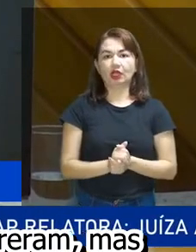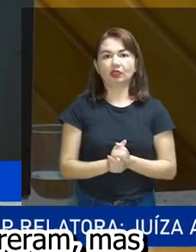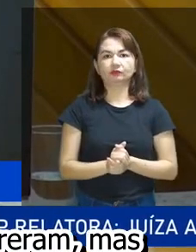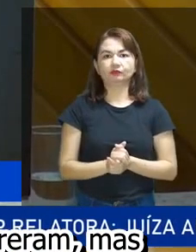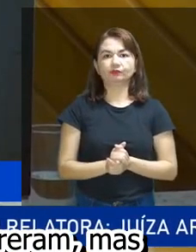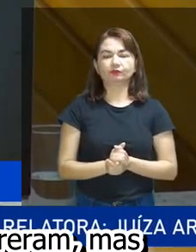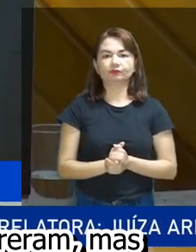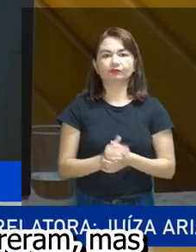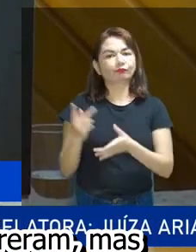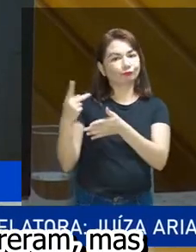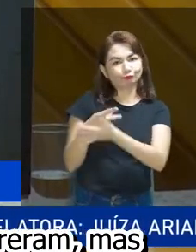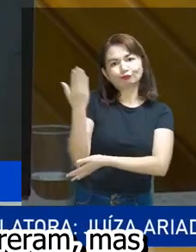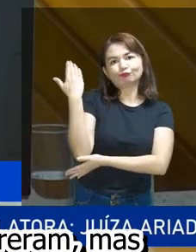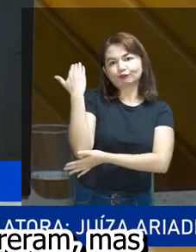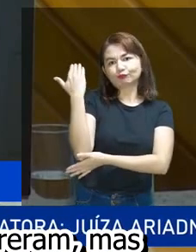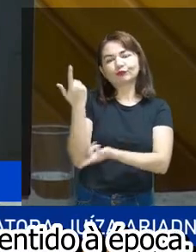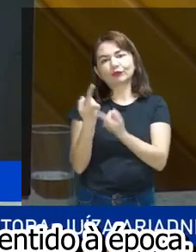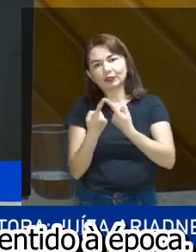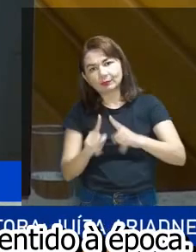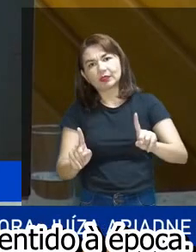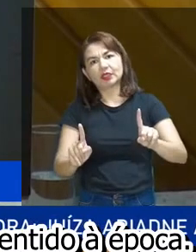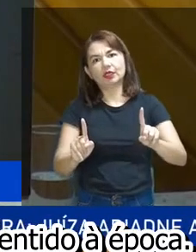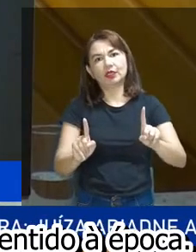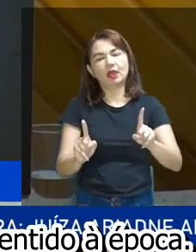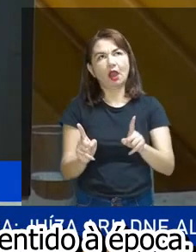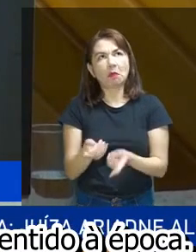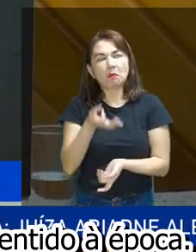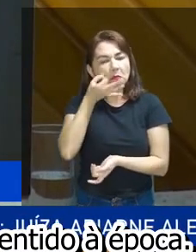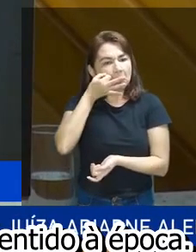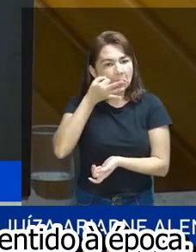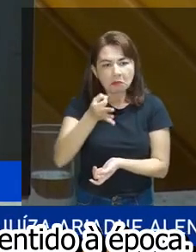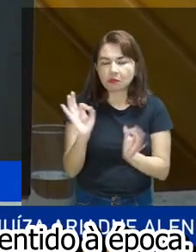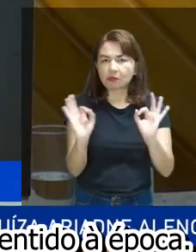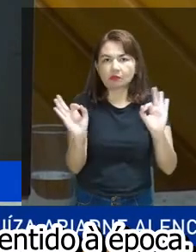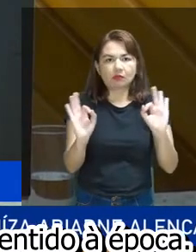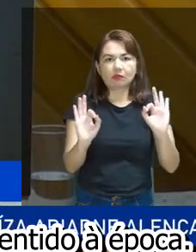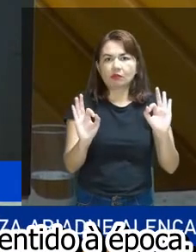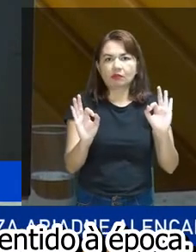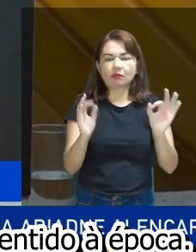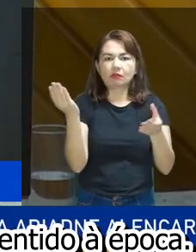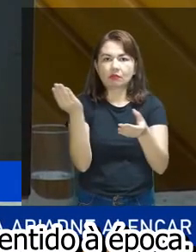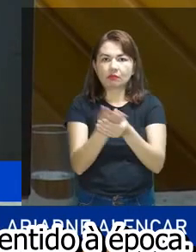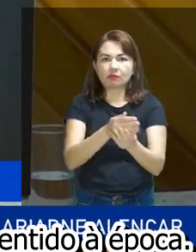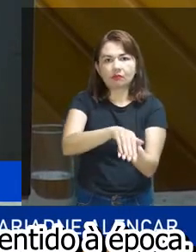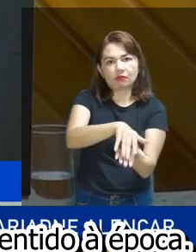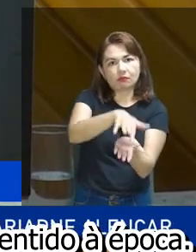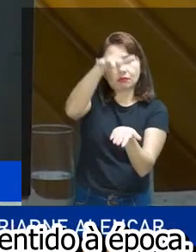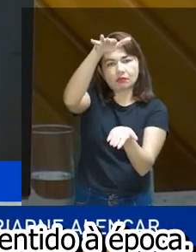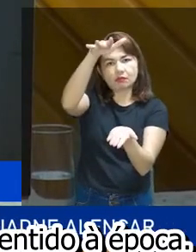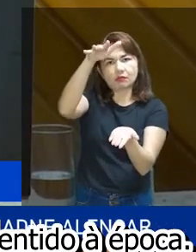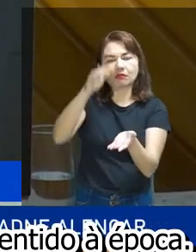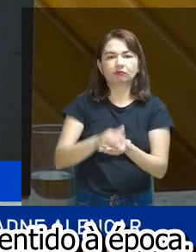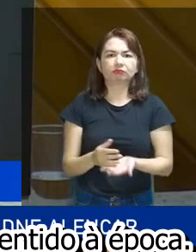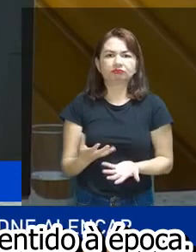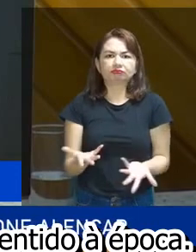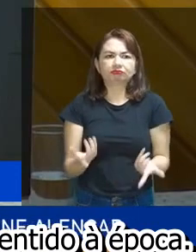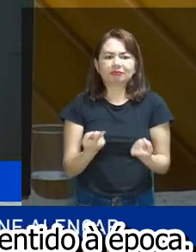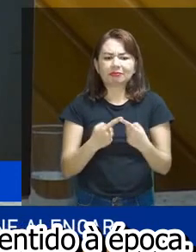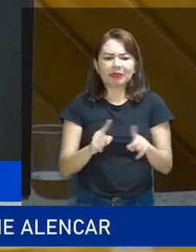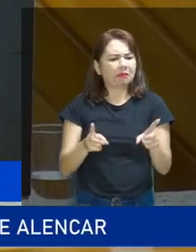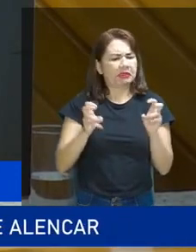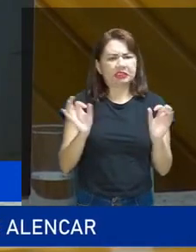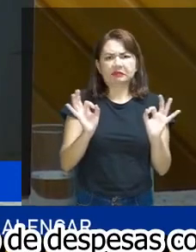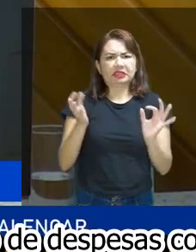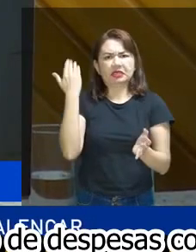supostamente ocorreram, mas não se verificou nos autos qualquer manifestação nesse sentido à